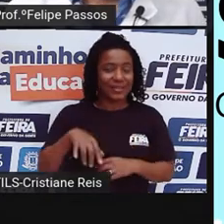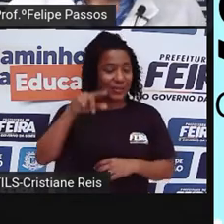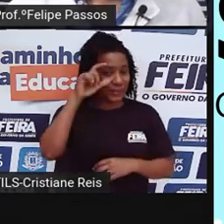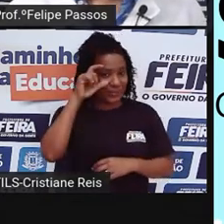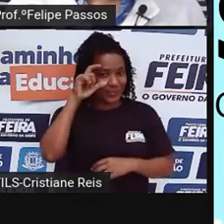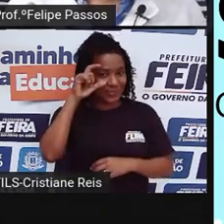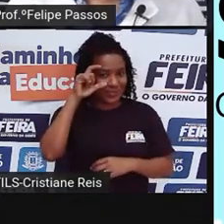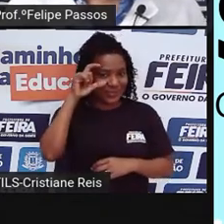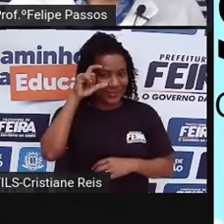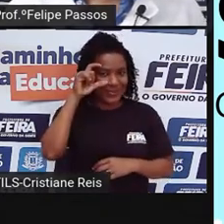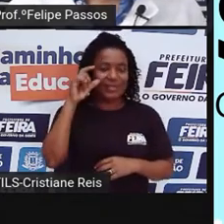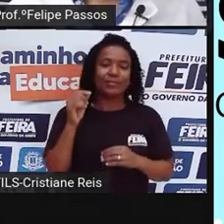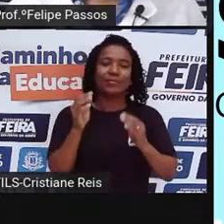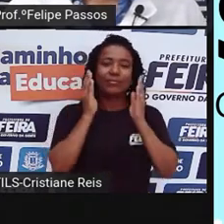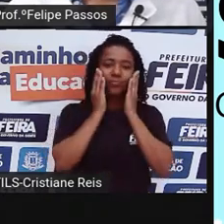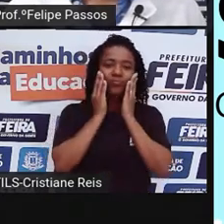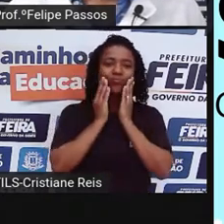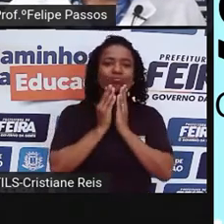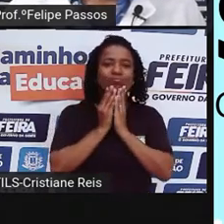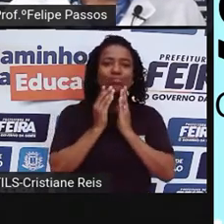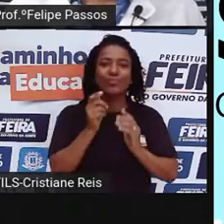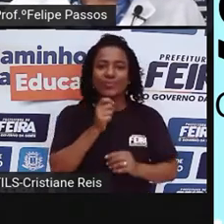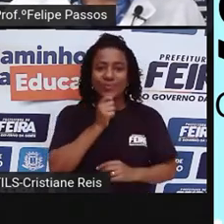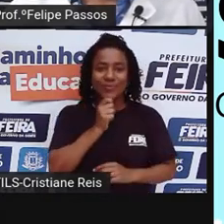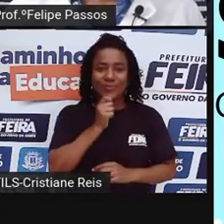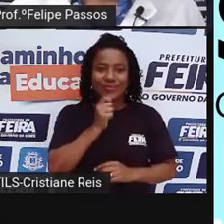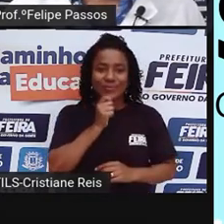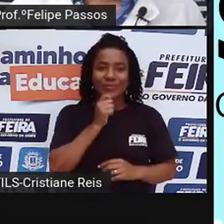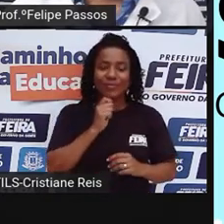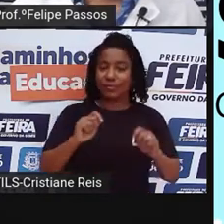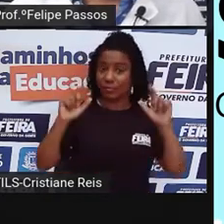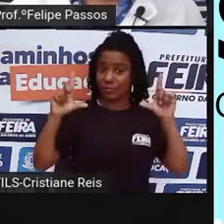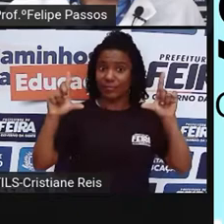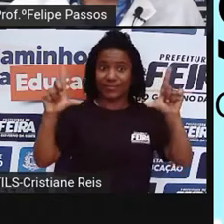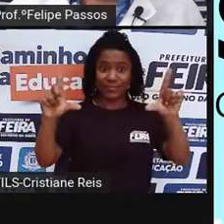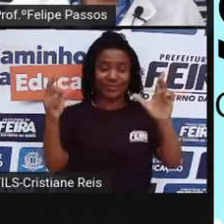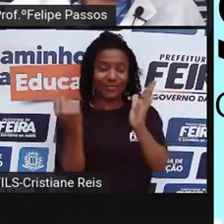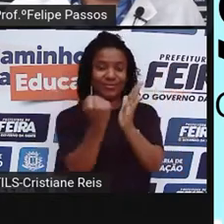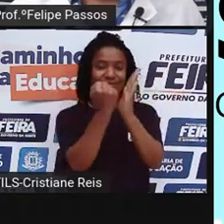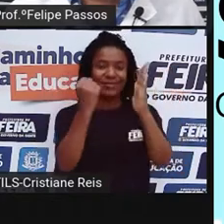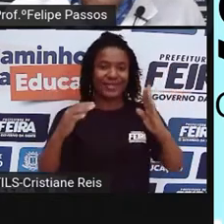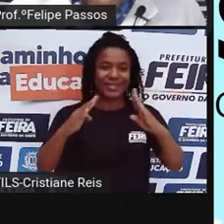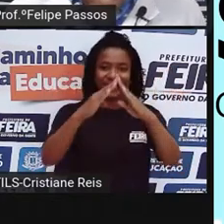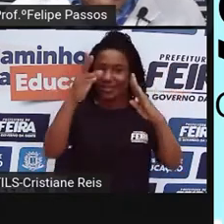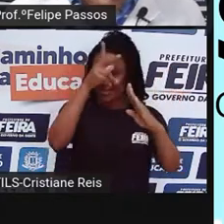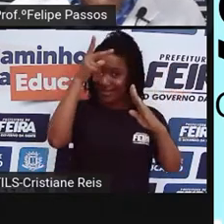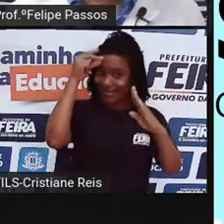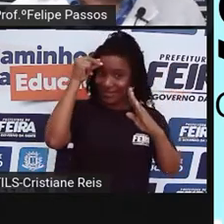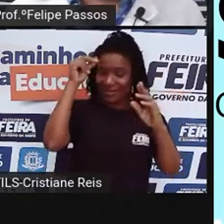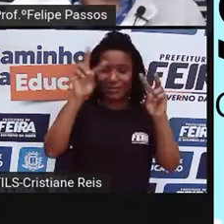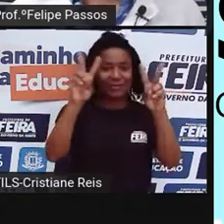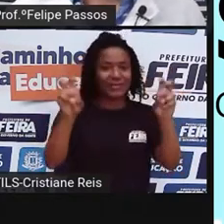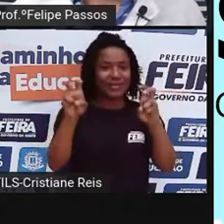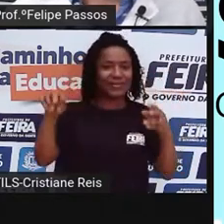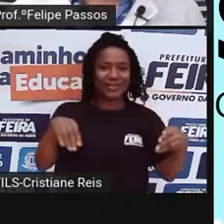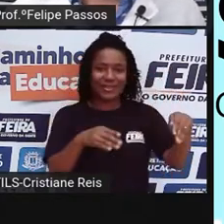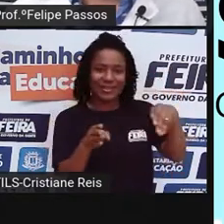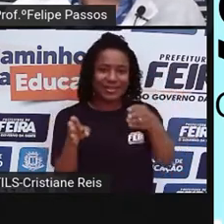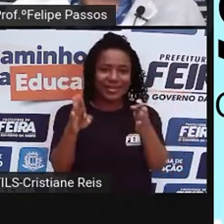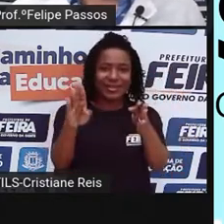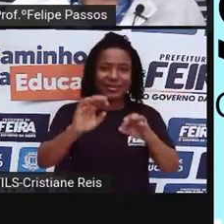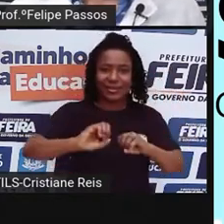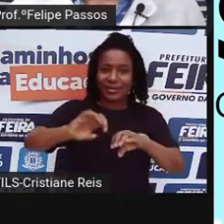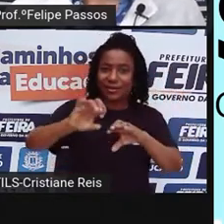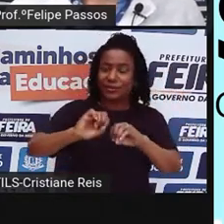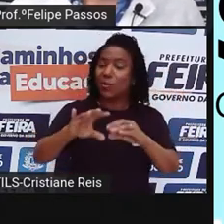barba. Atrás de mim tem um painel com a logomarca da Prefeitura e do Caminhos da Educação. Gente, nossa conversa de